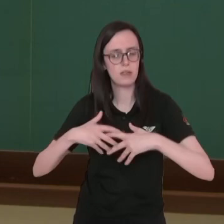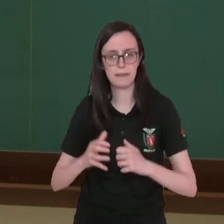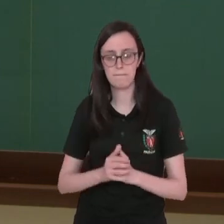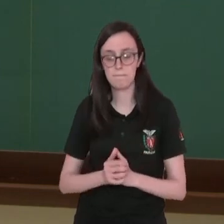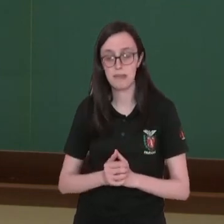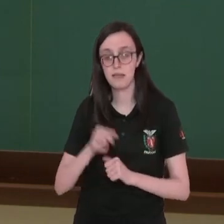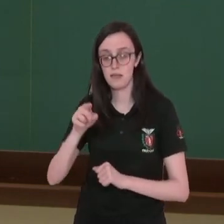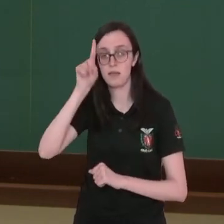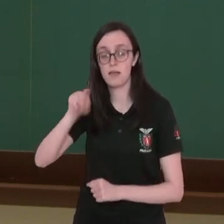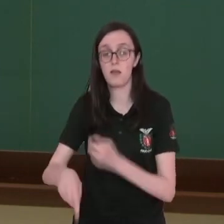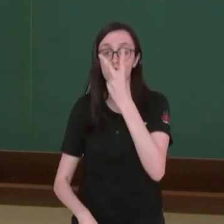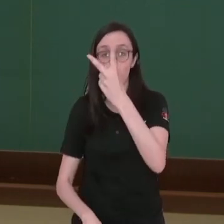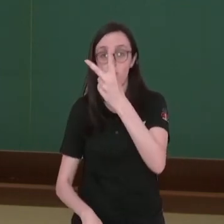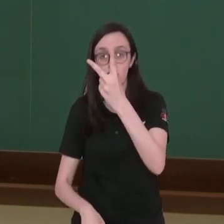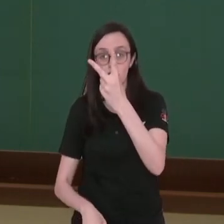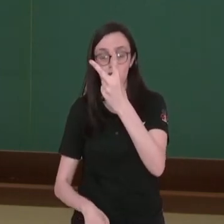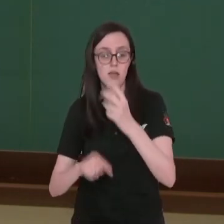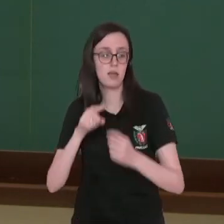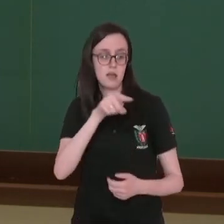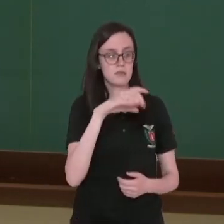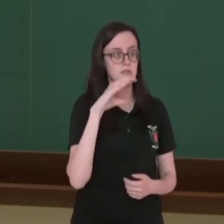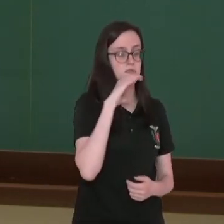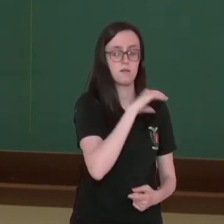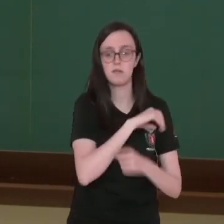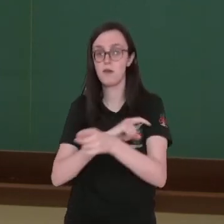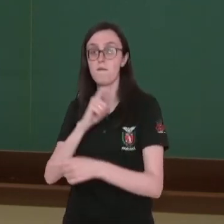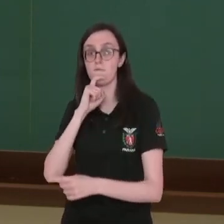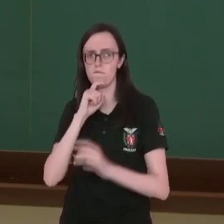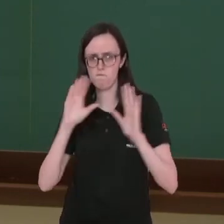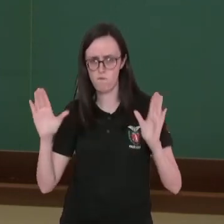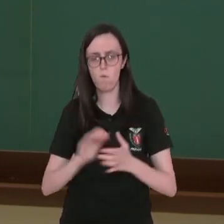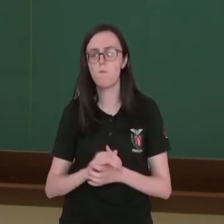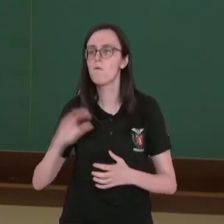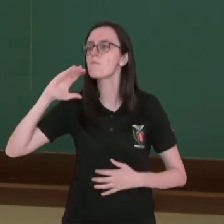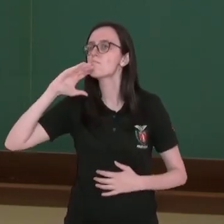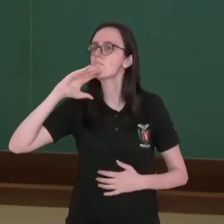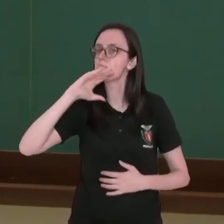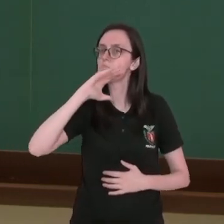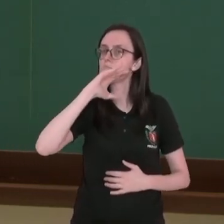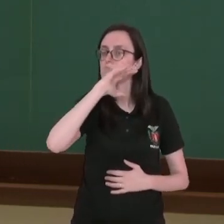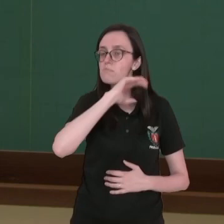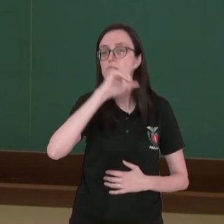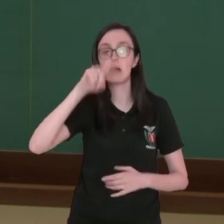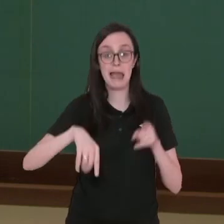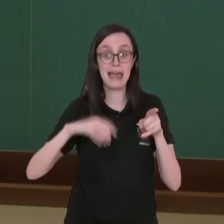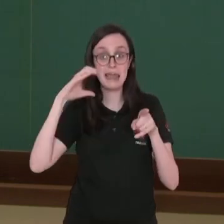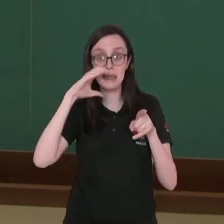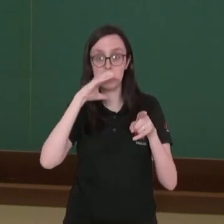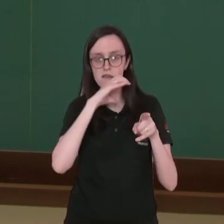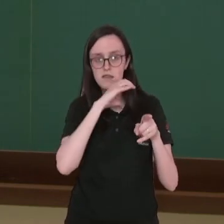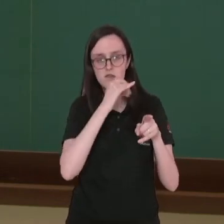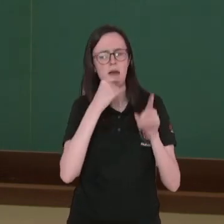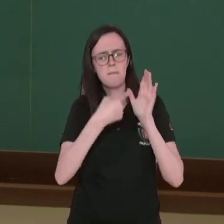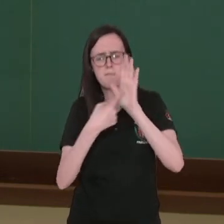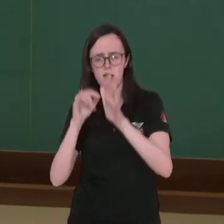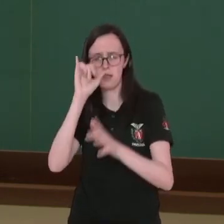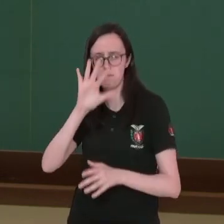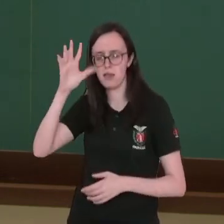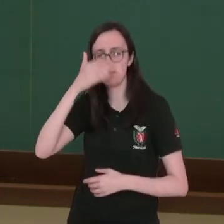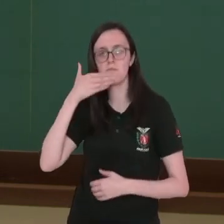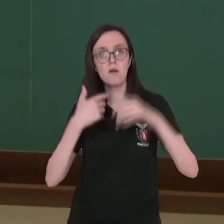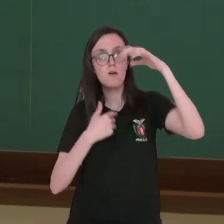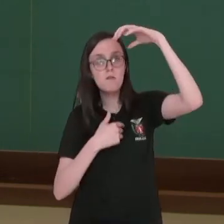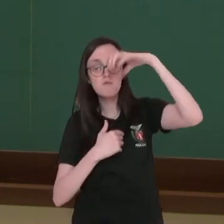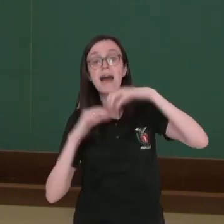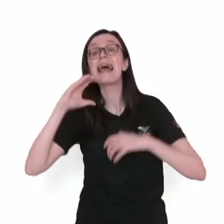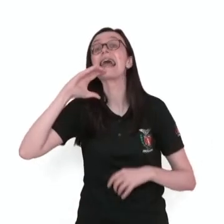Elas funcionam com dois reservatórios, um quente e um frio. O calor entra pela fonte quente. Eu vou voltar aqui essa imagem. O calor entra